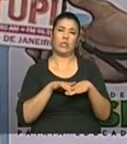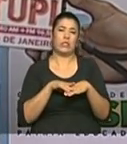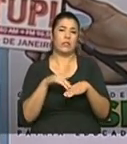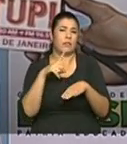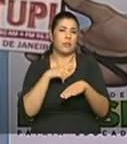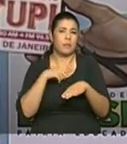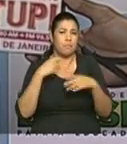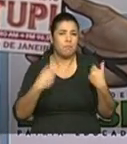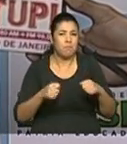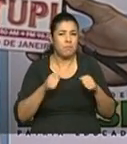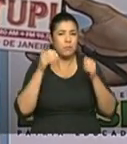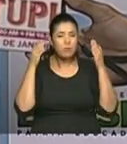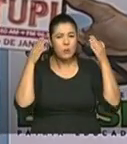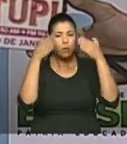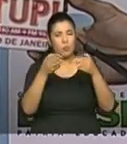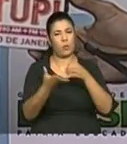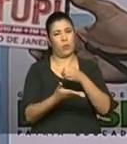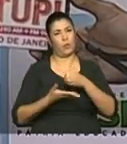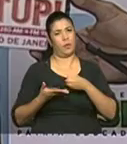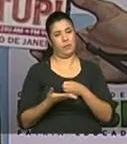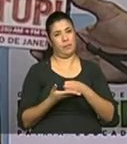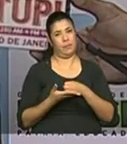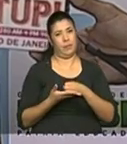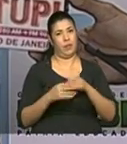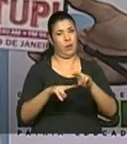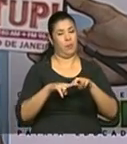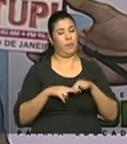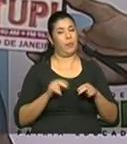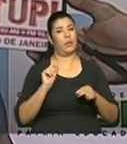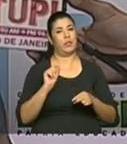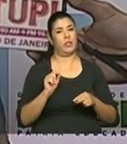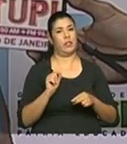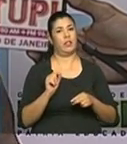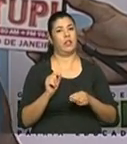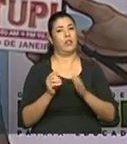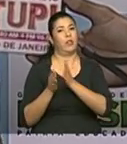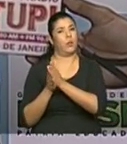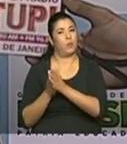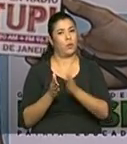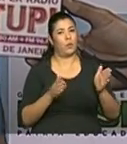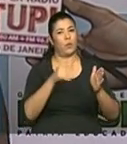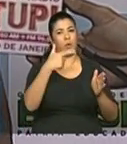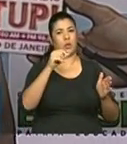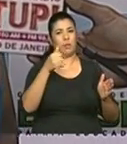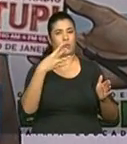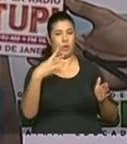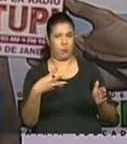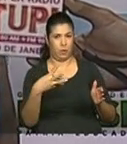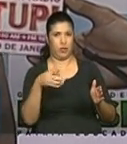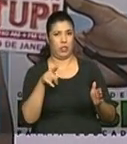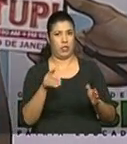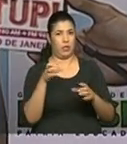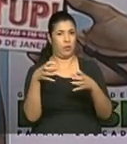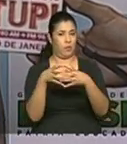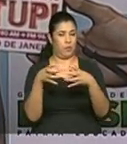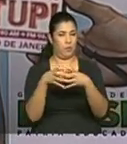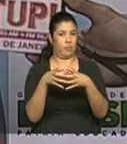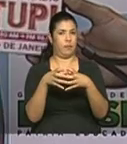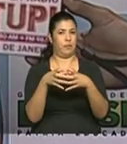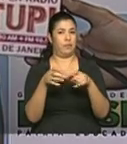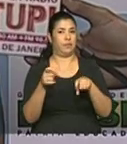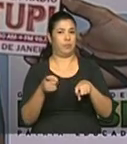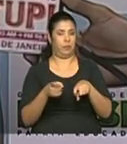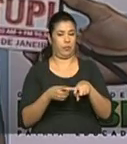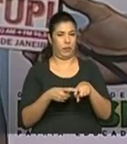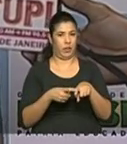sensíveis à atenção básica. Portanto, é a partir de 2014, quando as equipes médicas, os